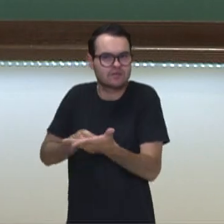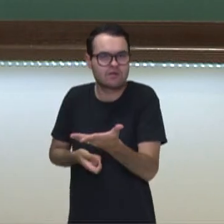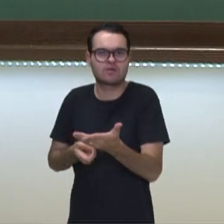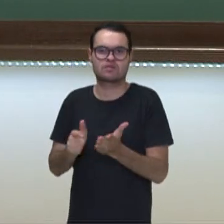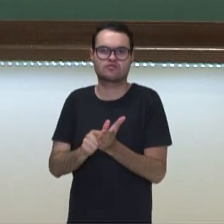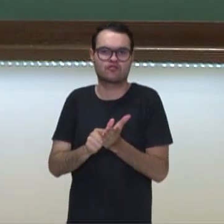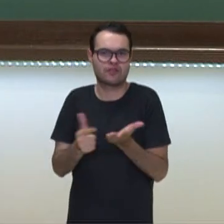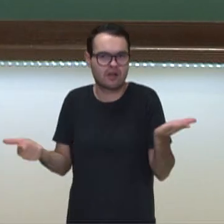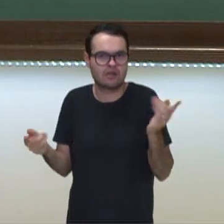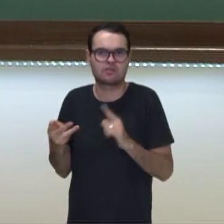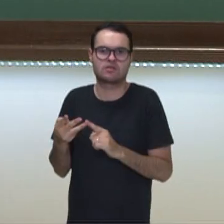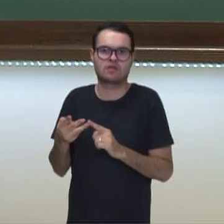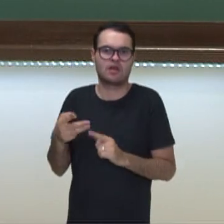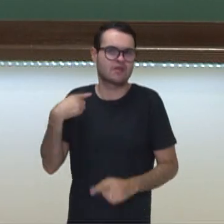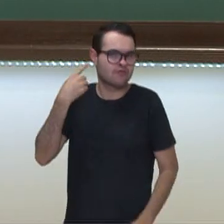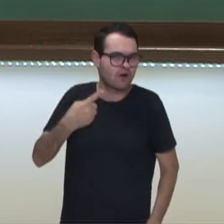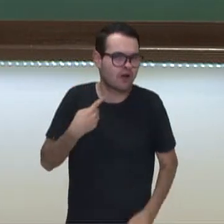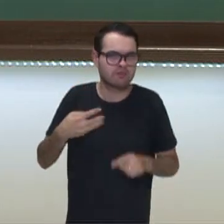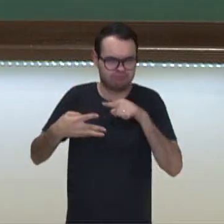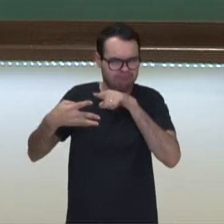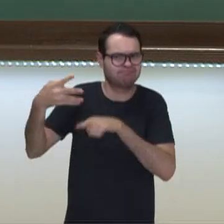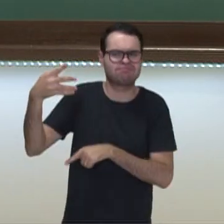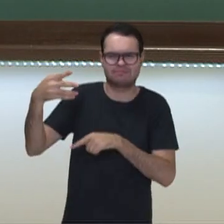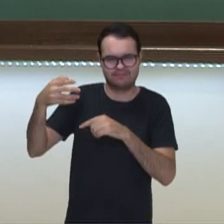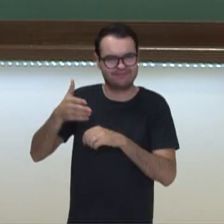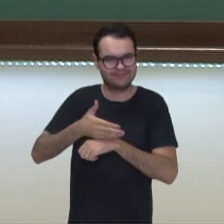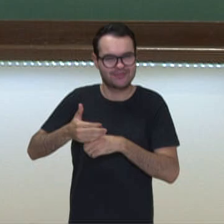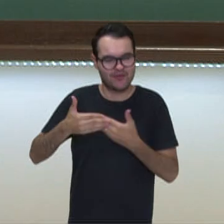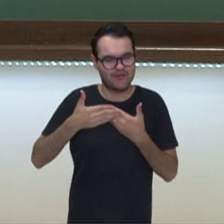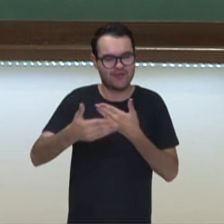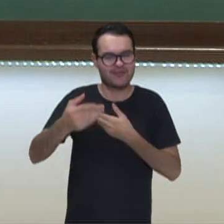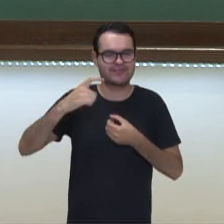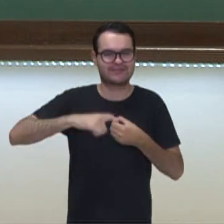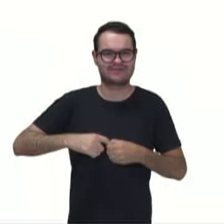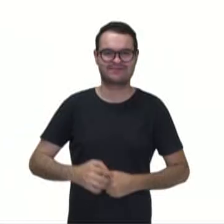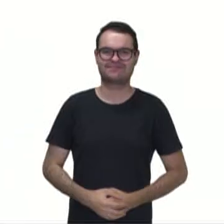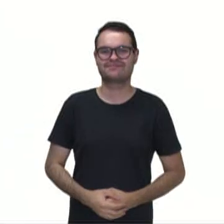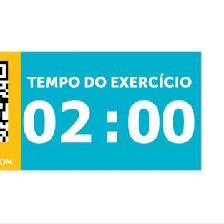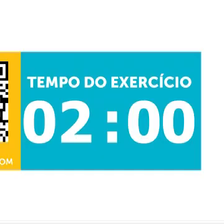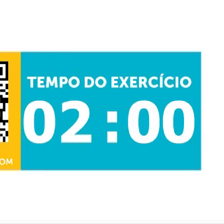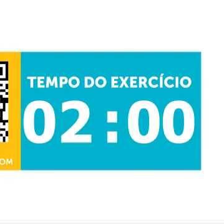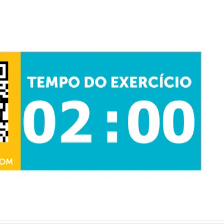o jornalista, o advogado, não é mesmo? Eu já volto comentando com vocês.